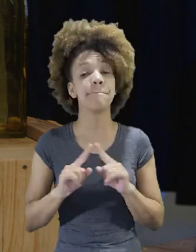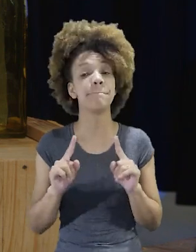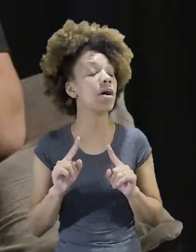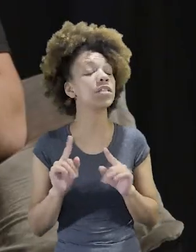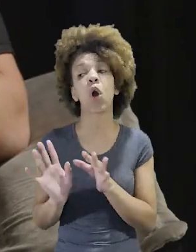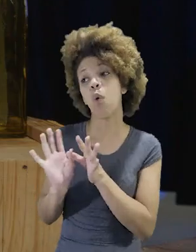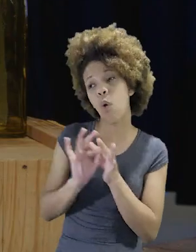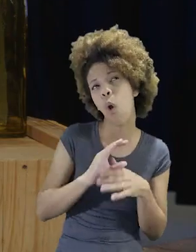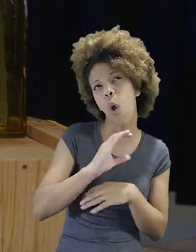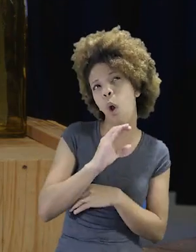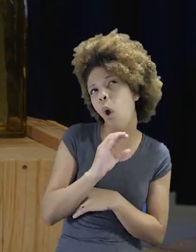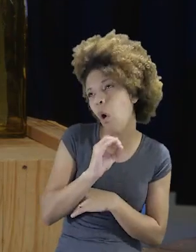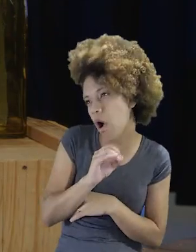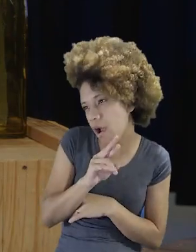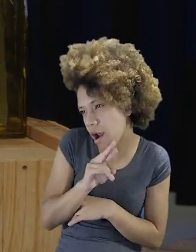entrevista